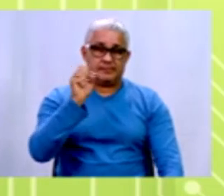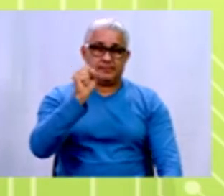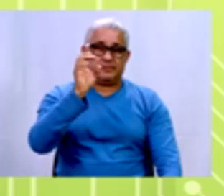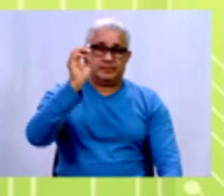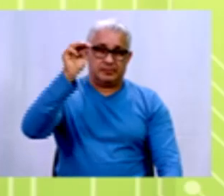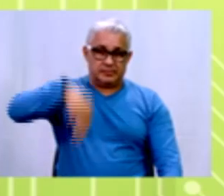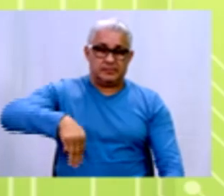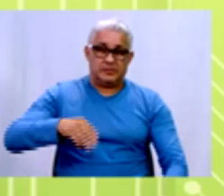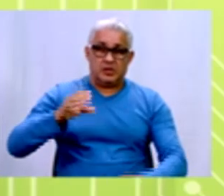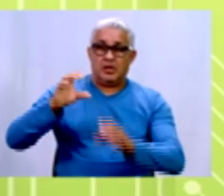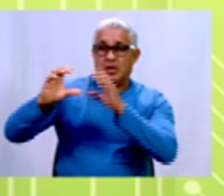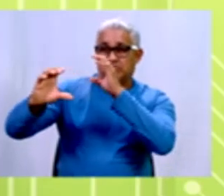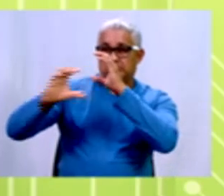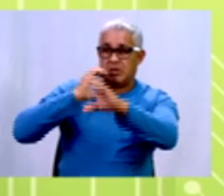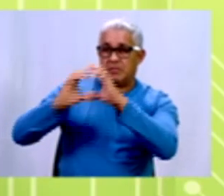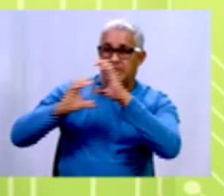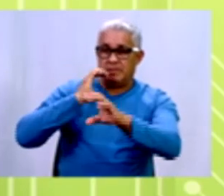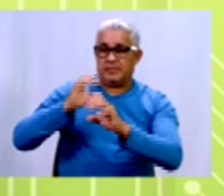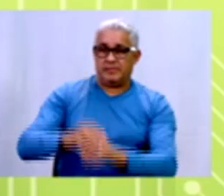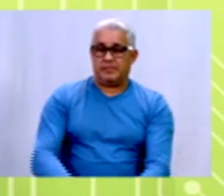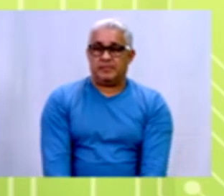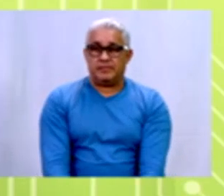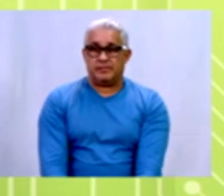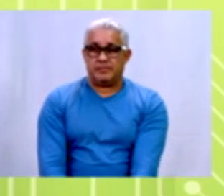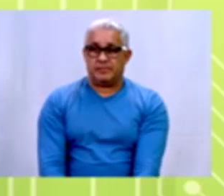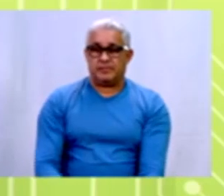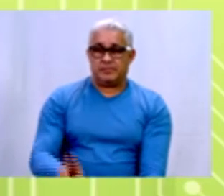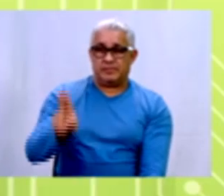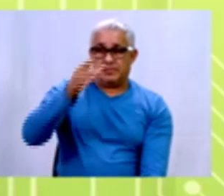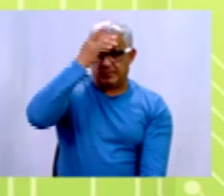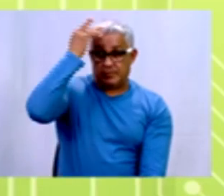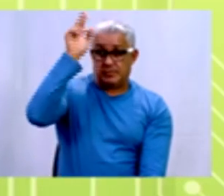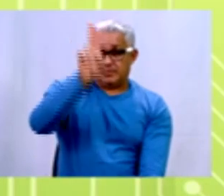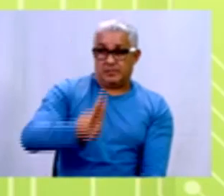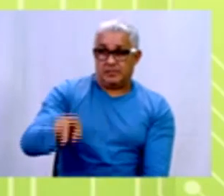a comunicação. Né? O usuário